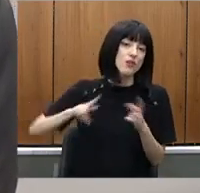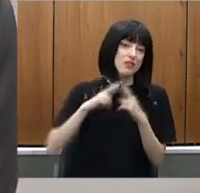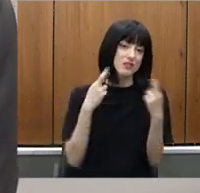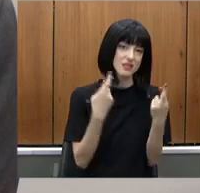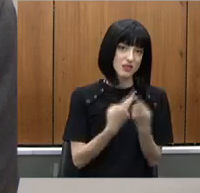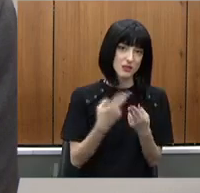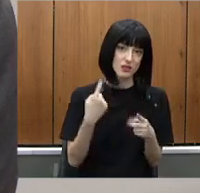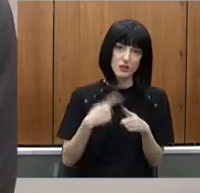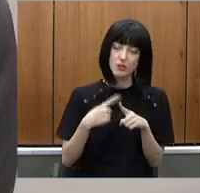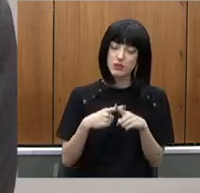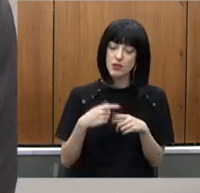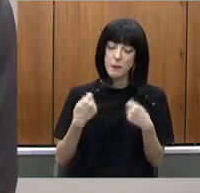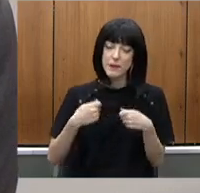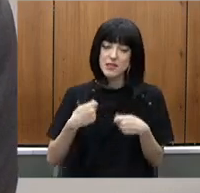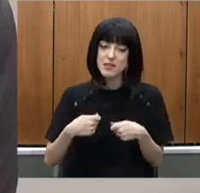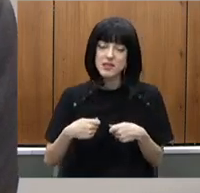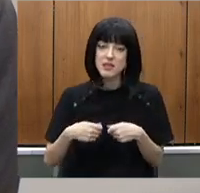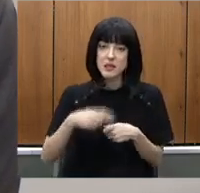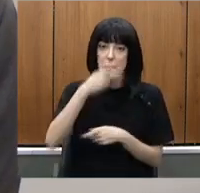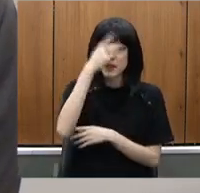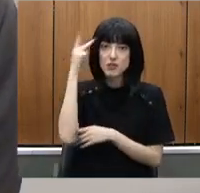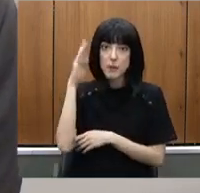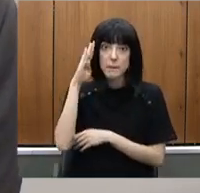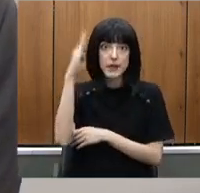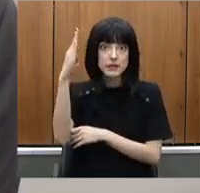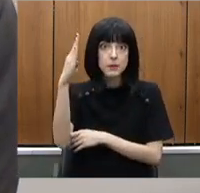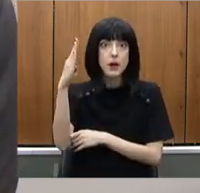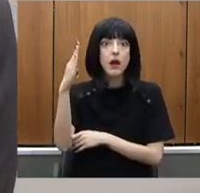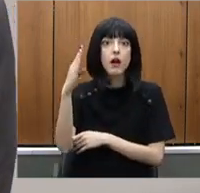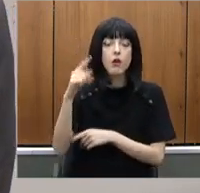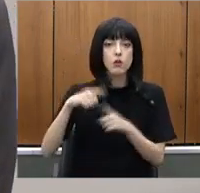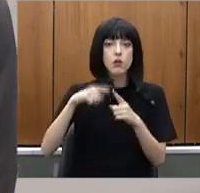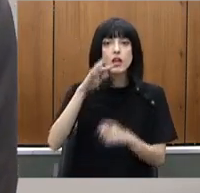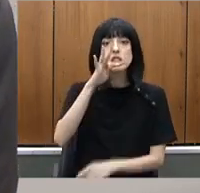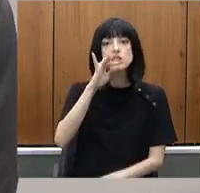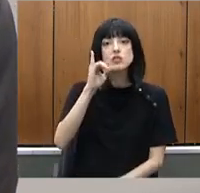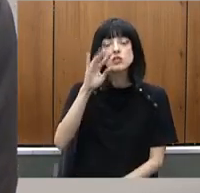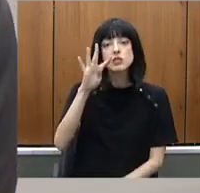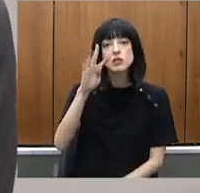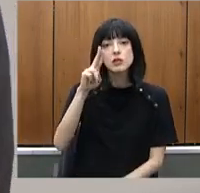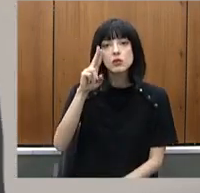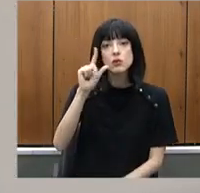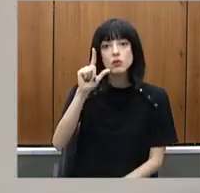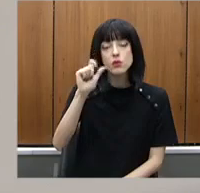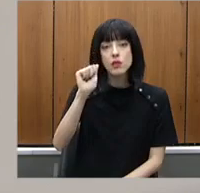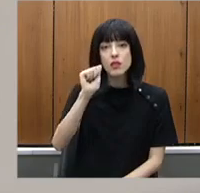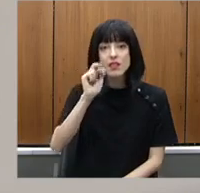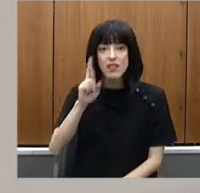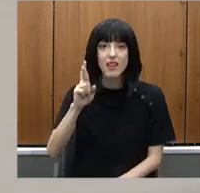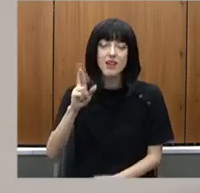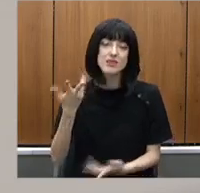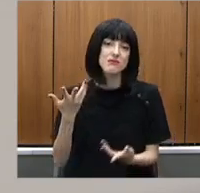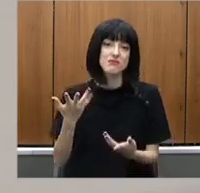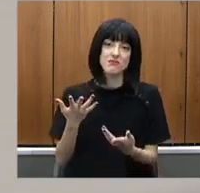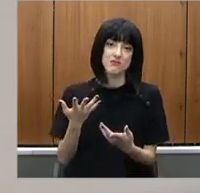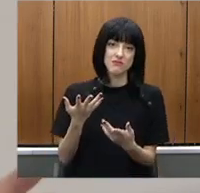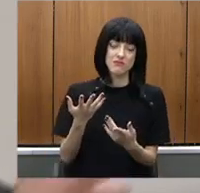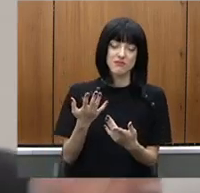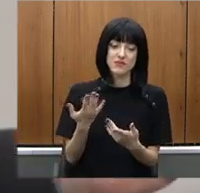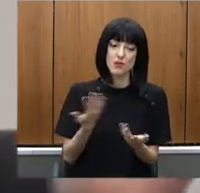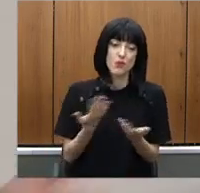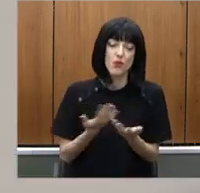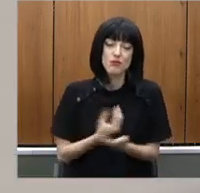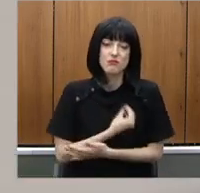verdade até a gente chegou até a provar um requerimento mas o próprio secretário de governo falou o deputado O senhor já começa